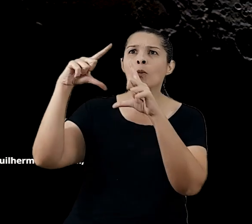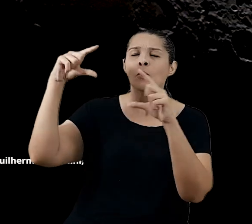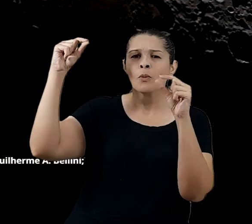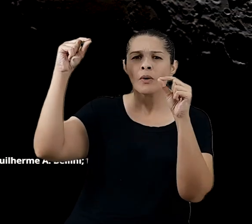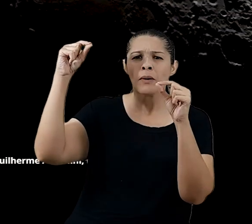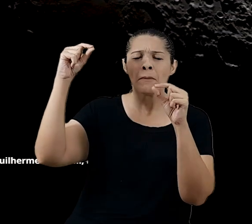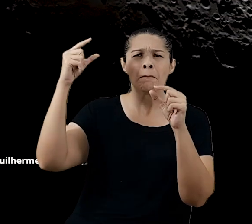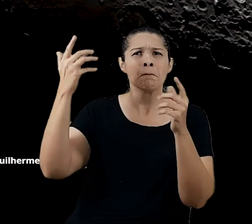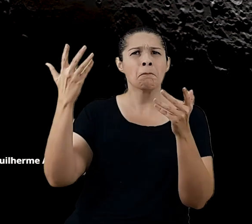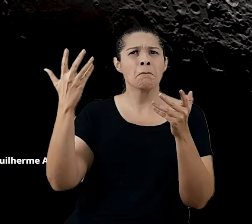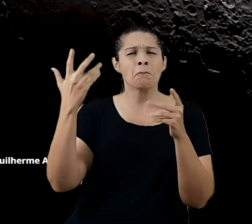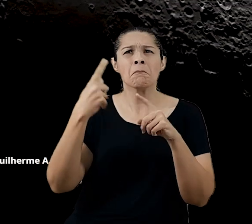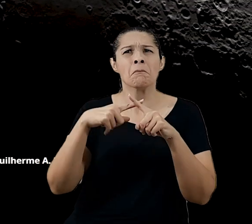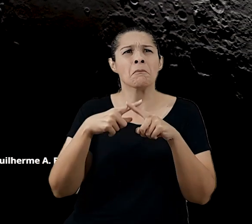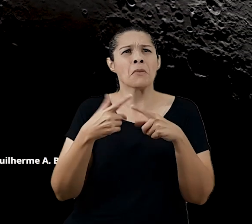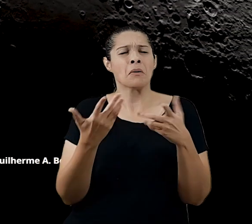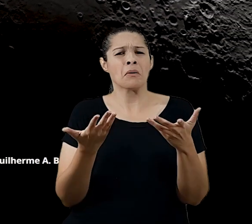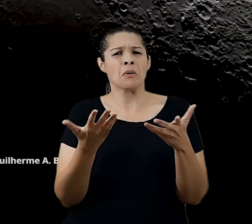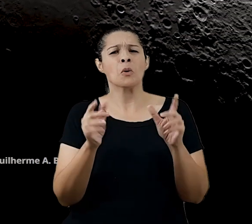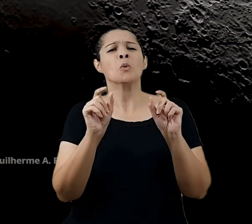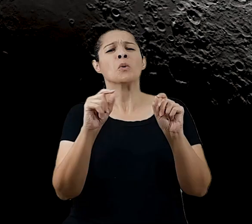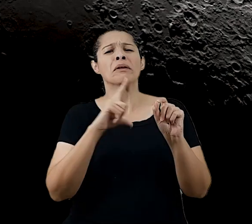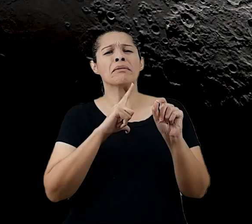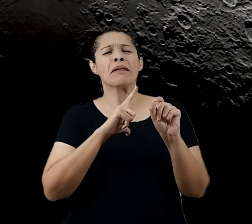o porquê, né? O que tem.